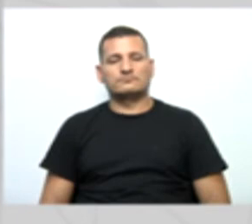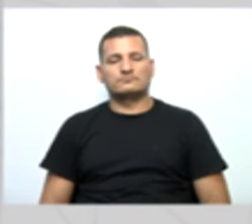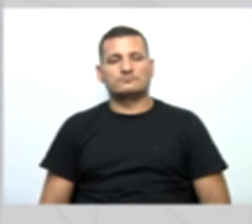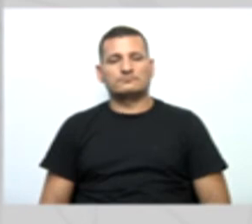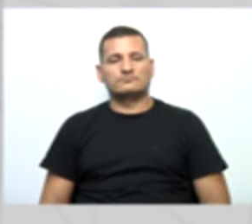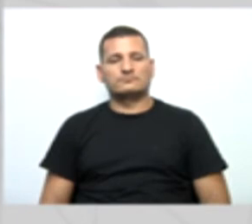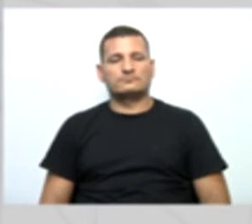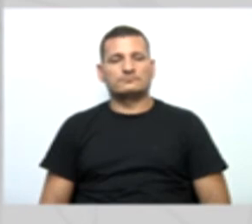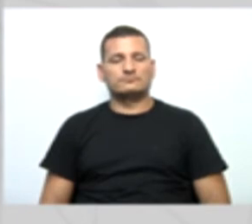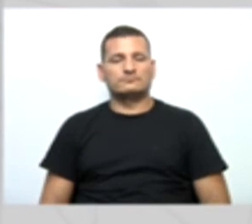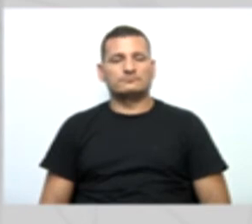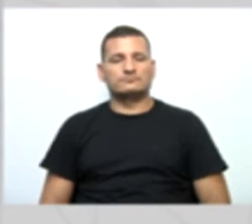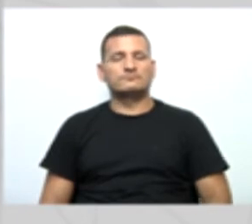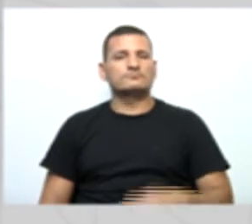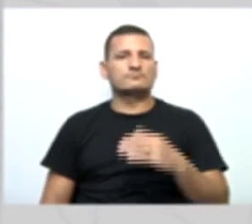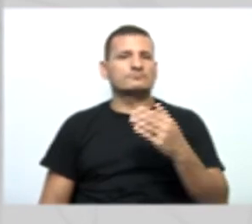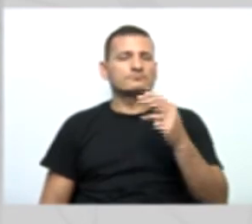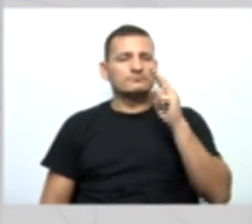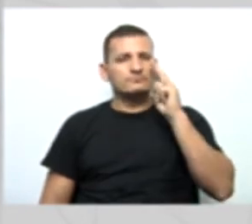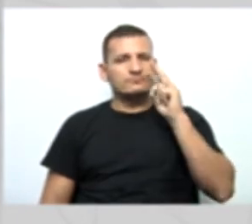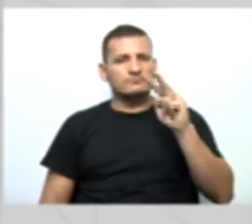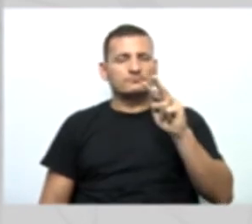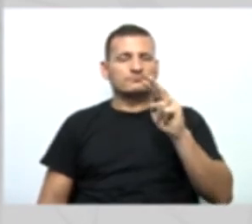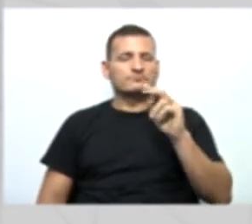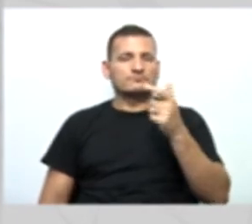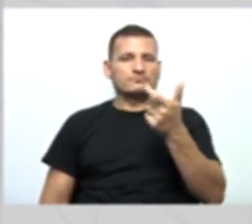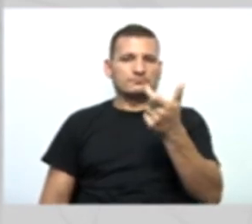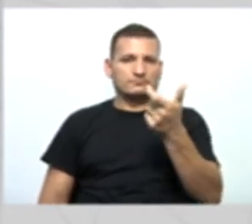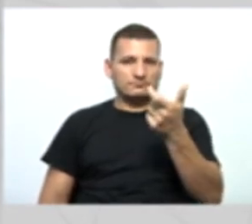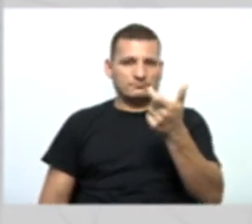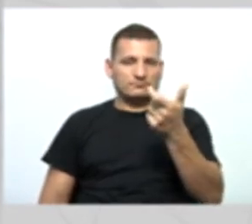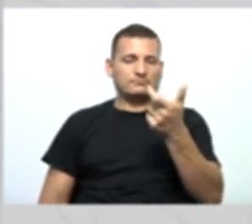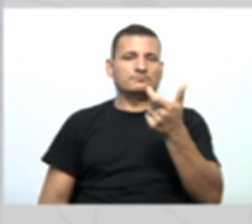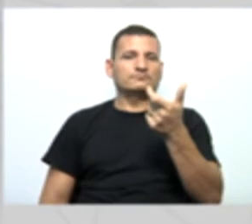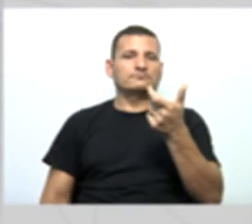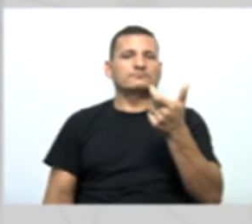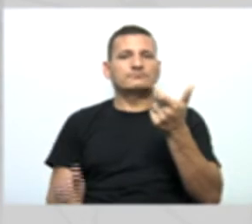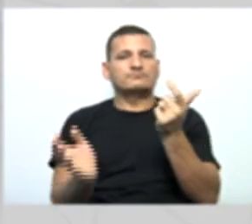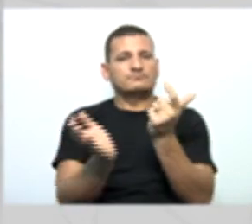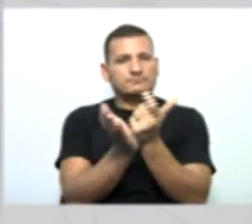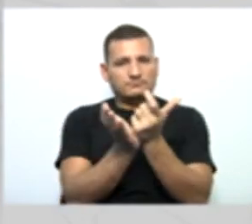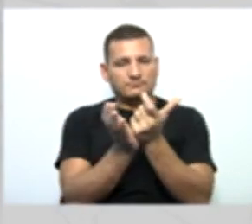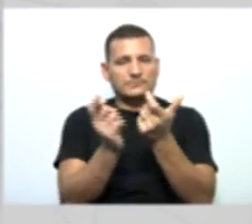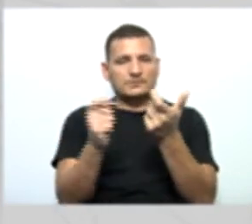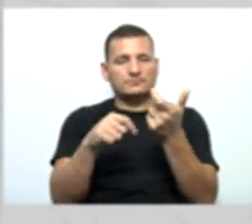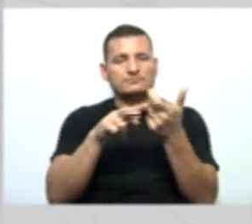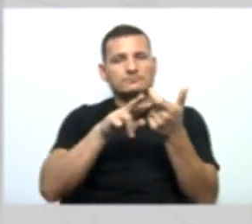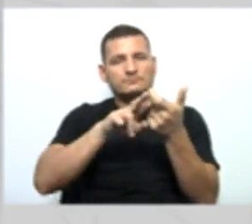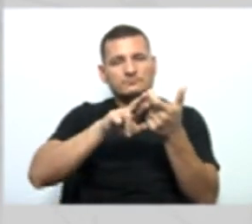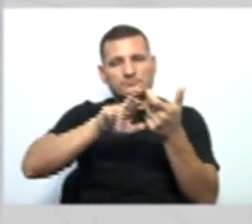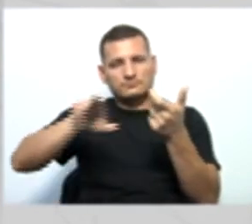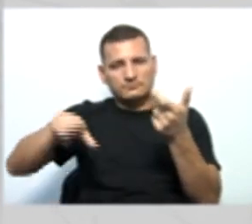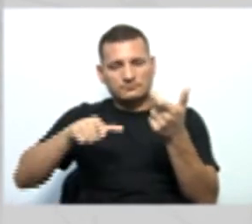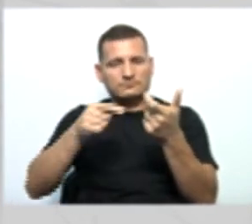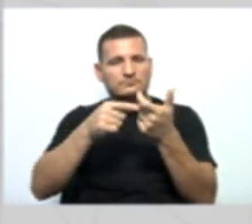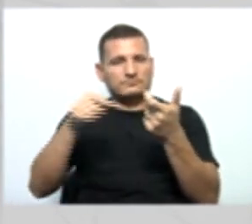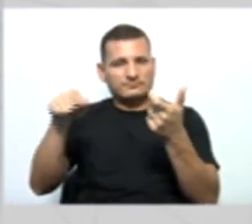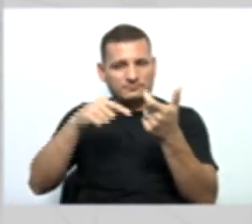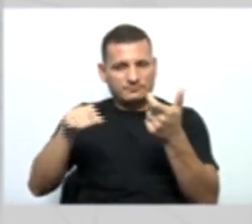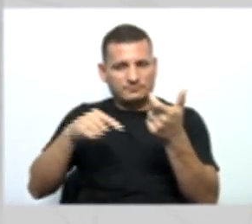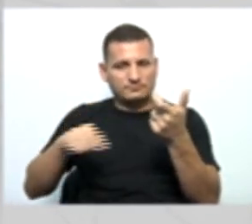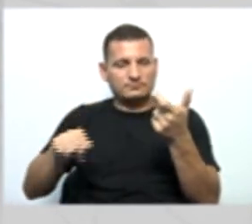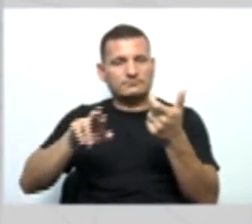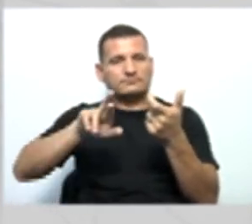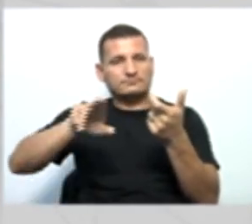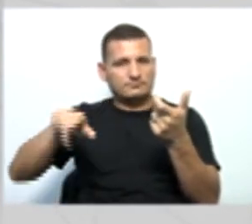aqui conceitualmente que a partir de uma classe nós podemos criar vários objetos. Nós podemos criar um